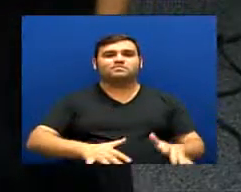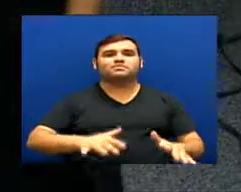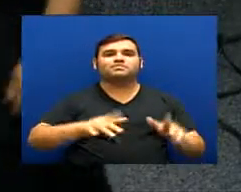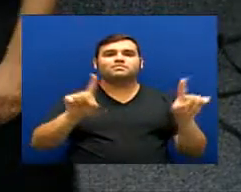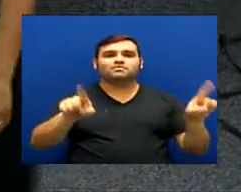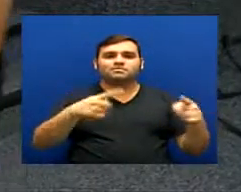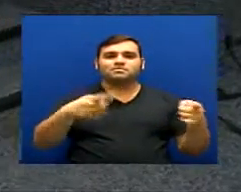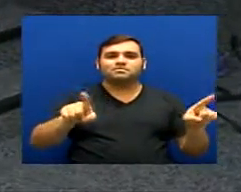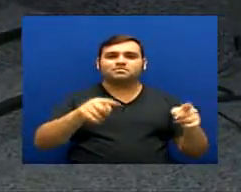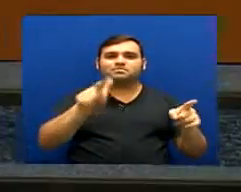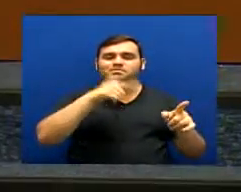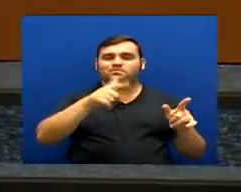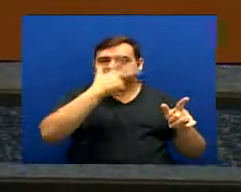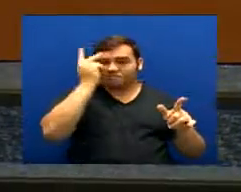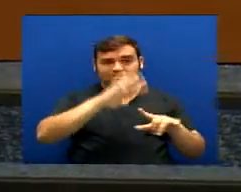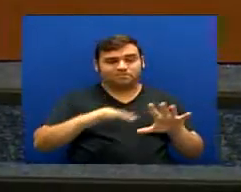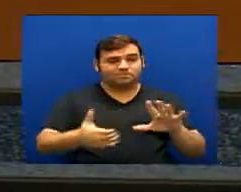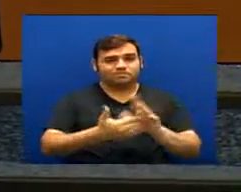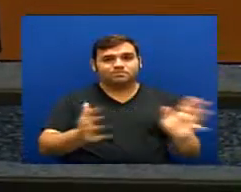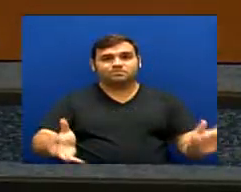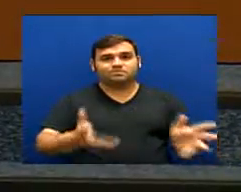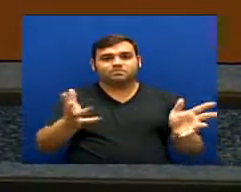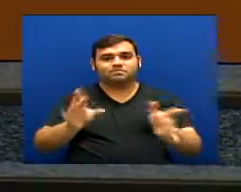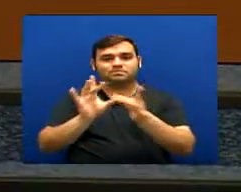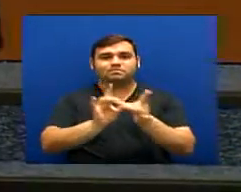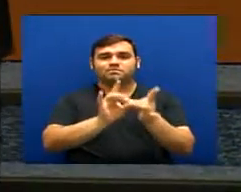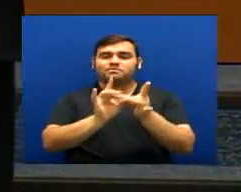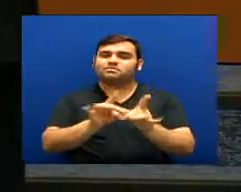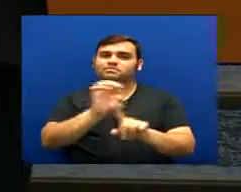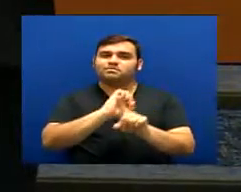da SBB, a maior editora,